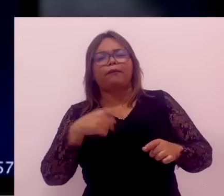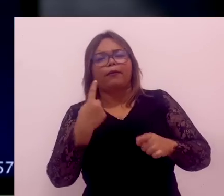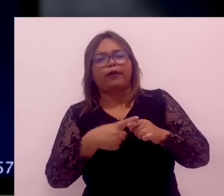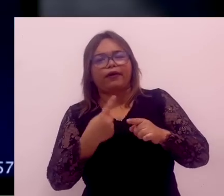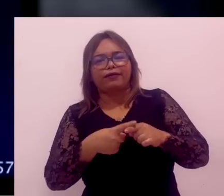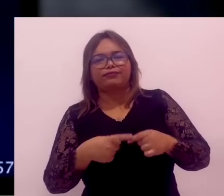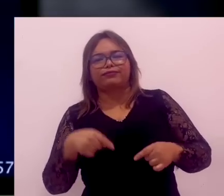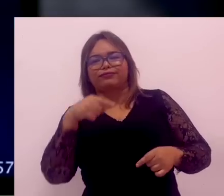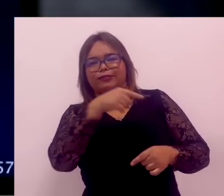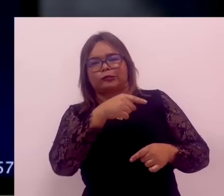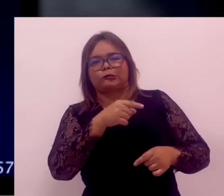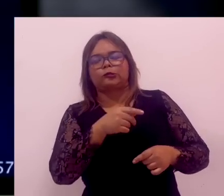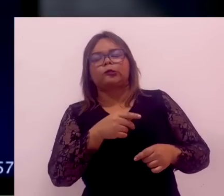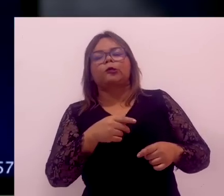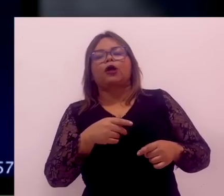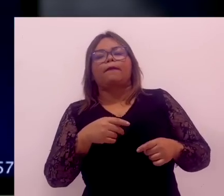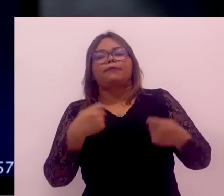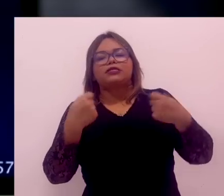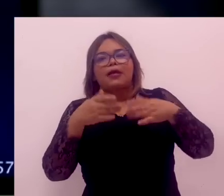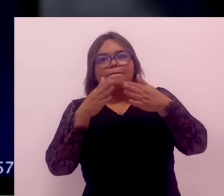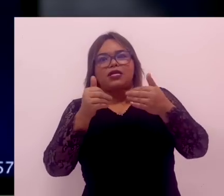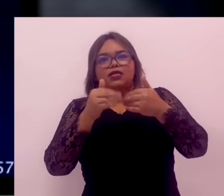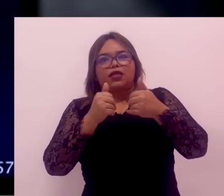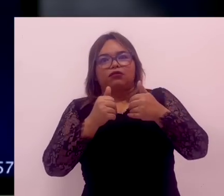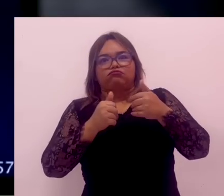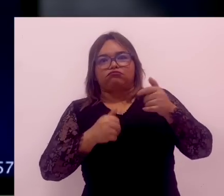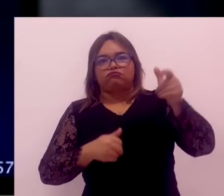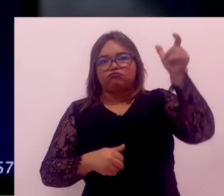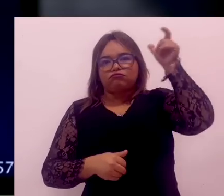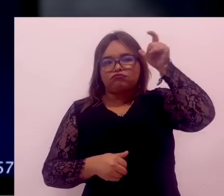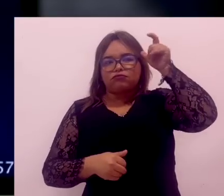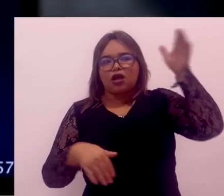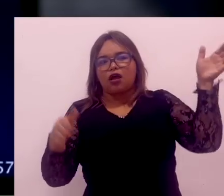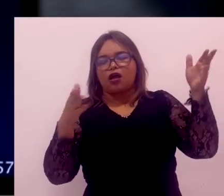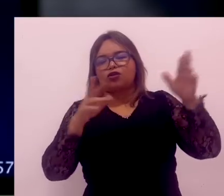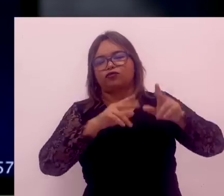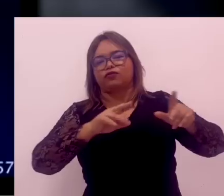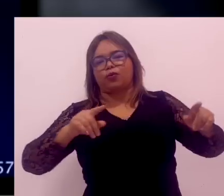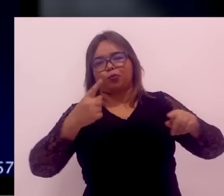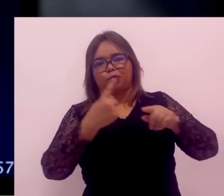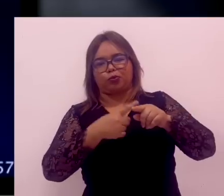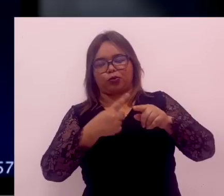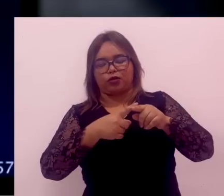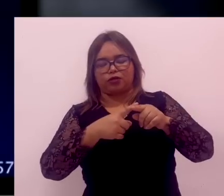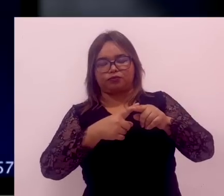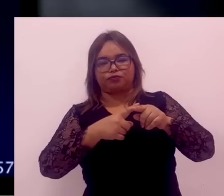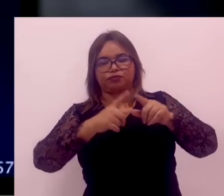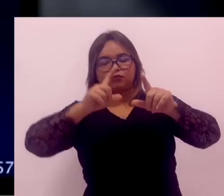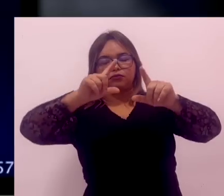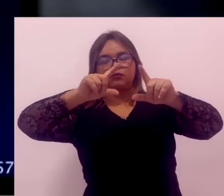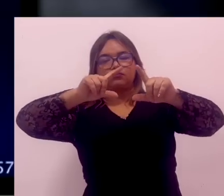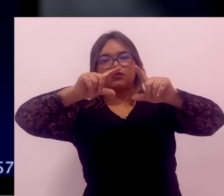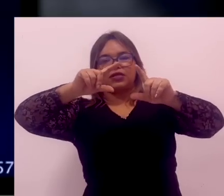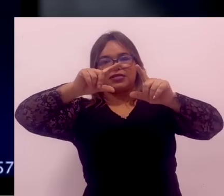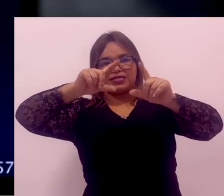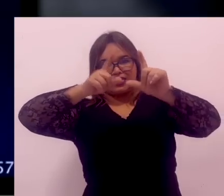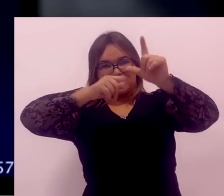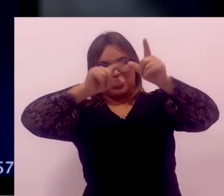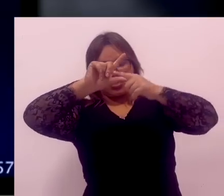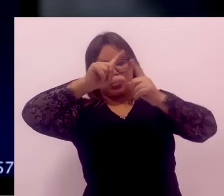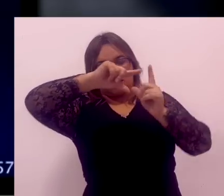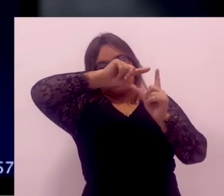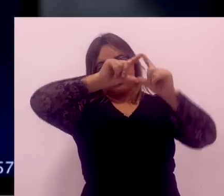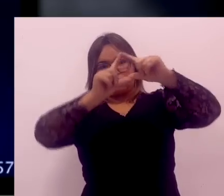estrela aponta para cima, é considerado como um sinal do bem e significa que está chamando espíritos benignos. Quando o único